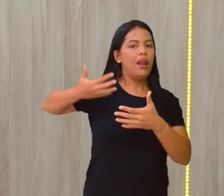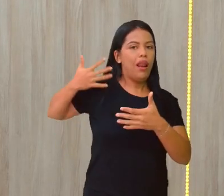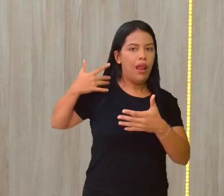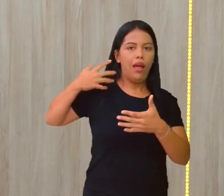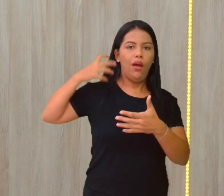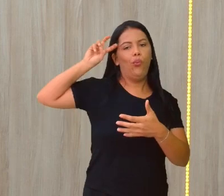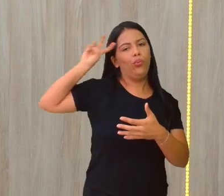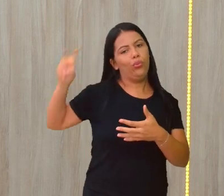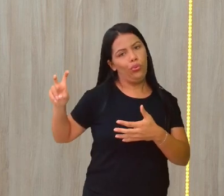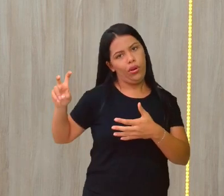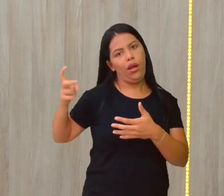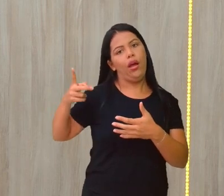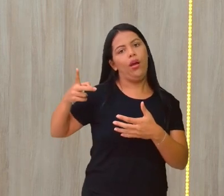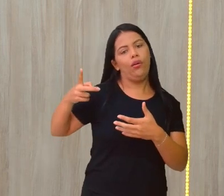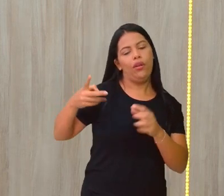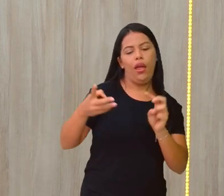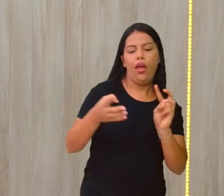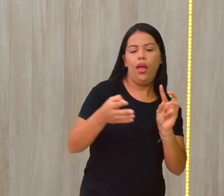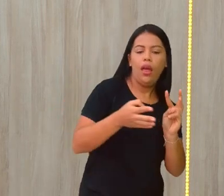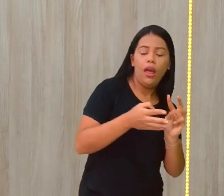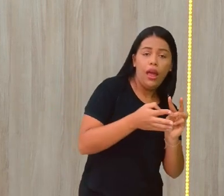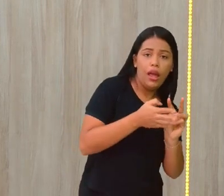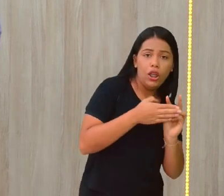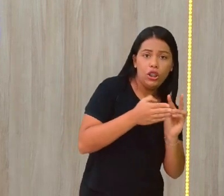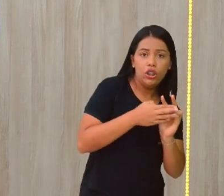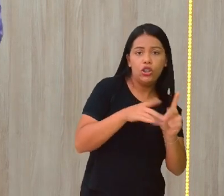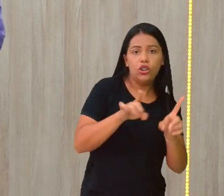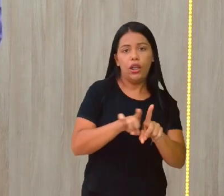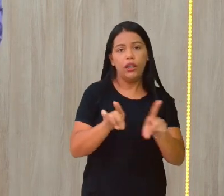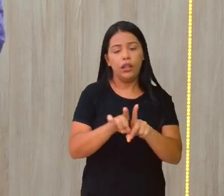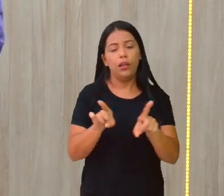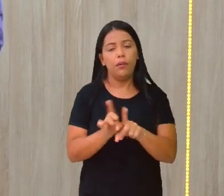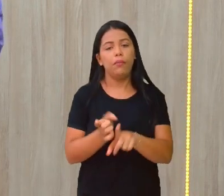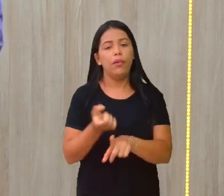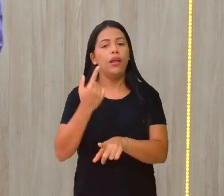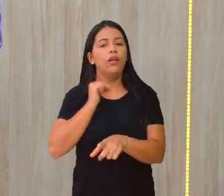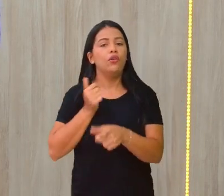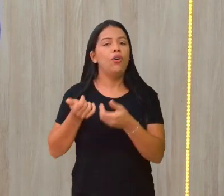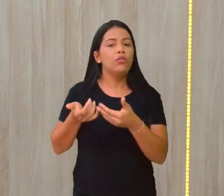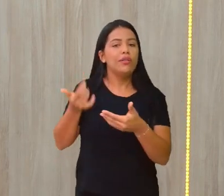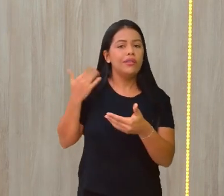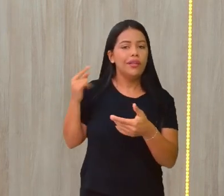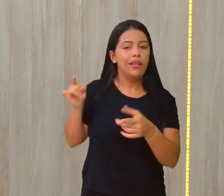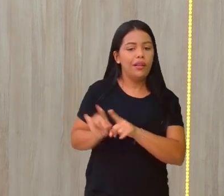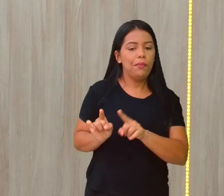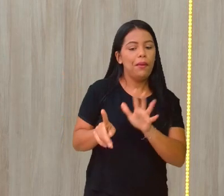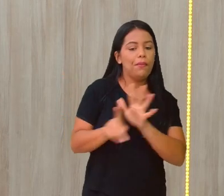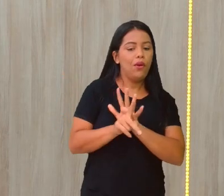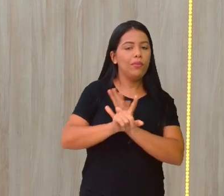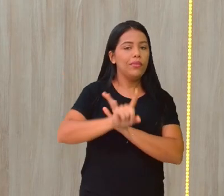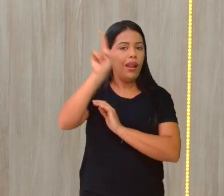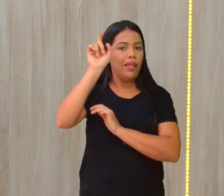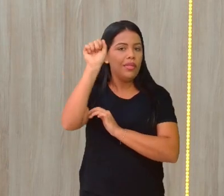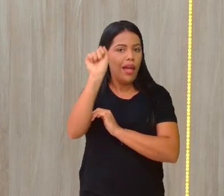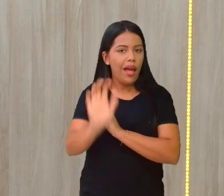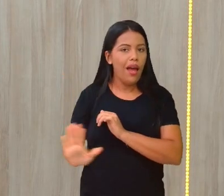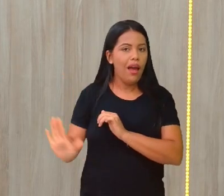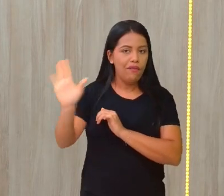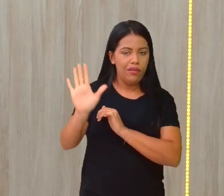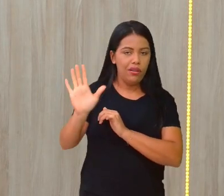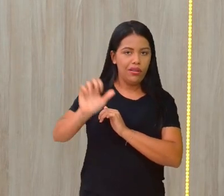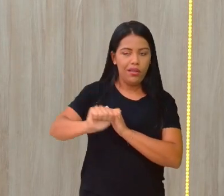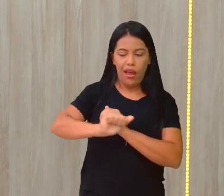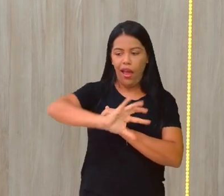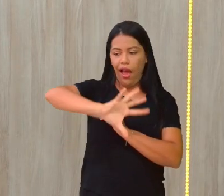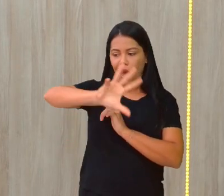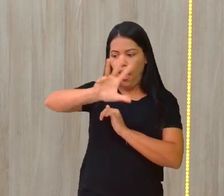ancestralidade indígena e os nossos ancestrais roubados de África também, tá? E são folguedos que